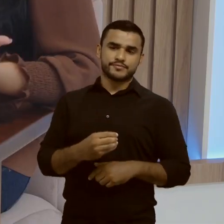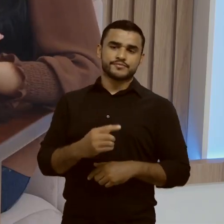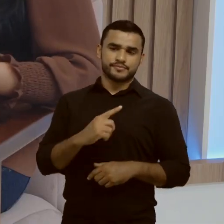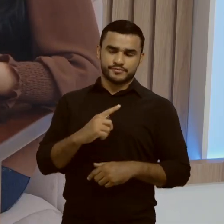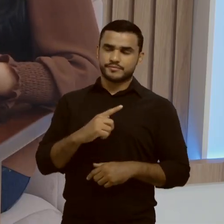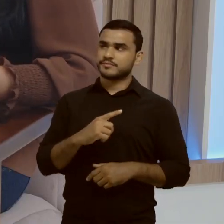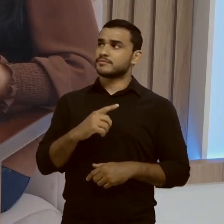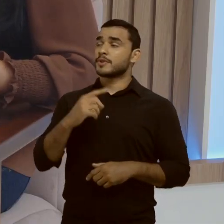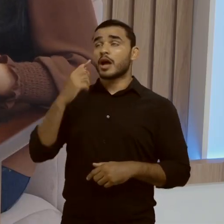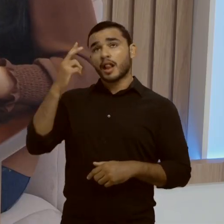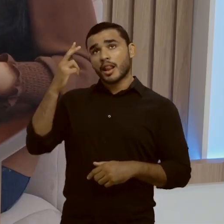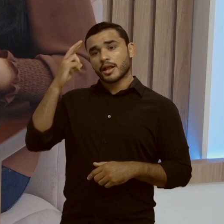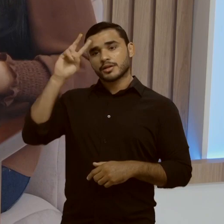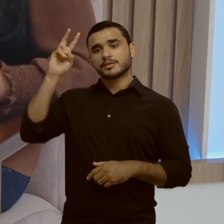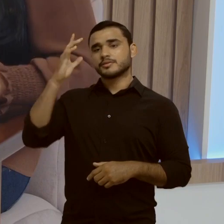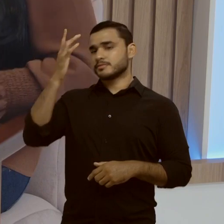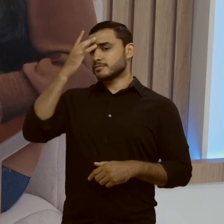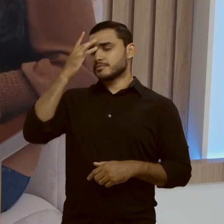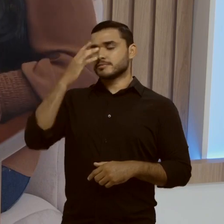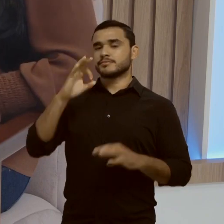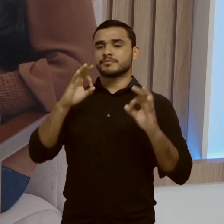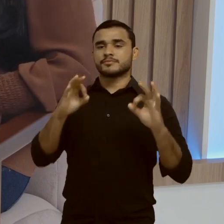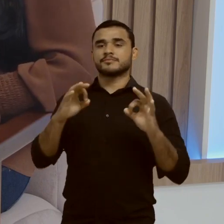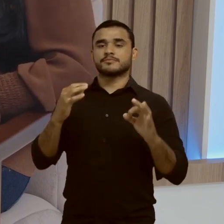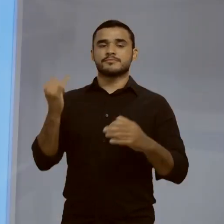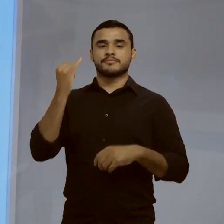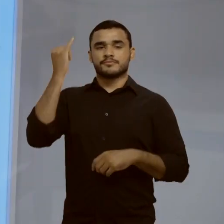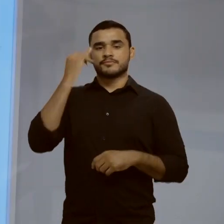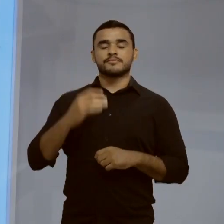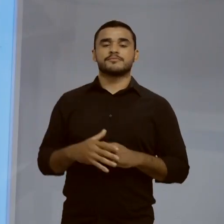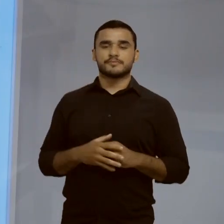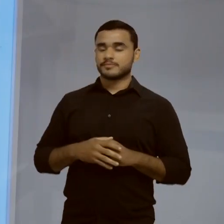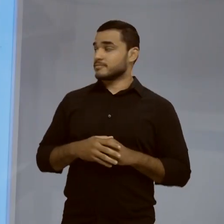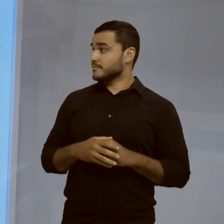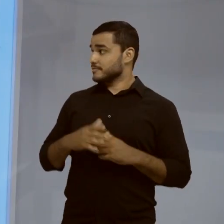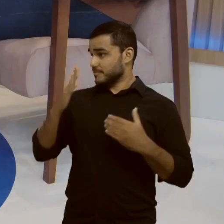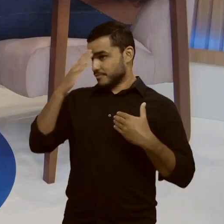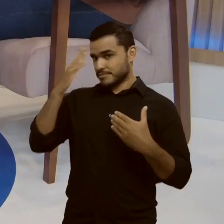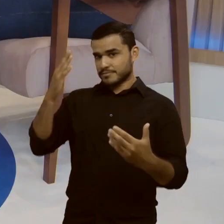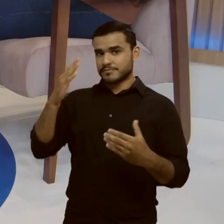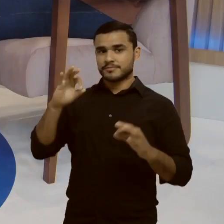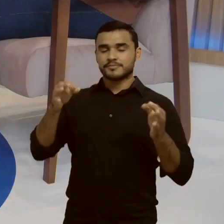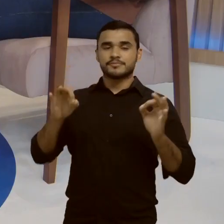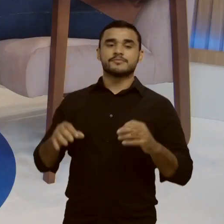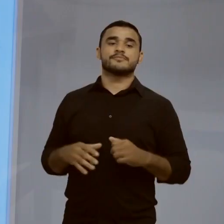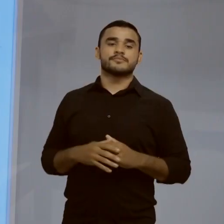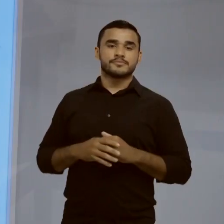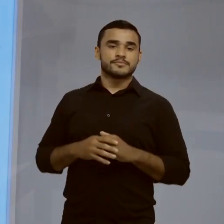tenham memórias, né, afetivas, memórias significativas, tá bom? Eu agradeço. Muito obrigada. Muito obrigada.